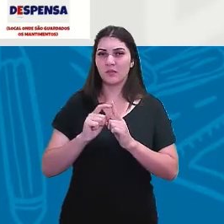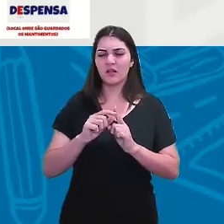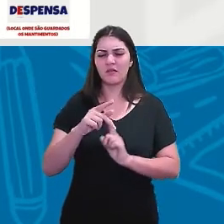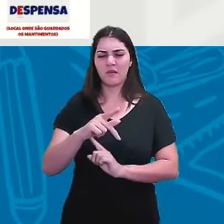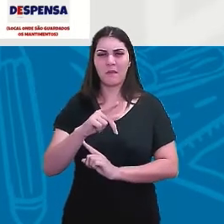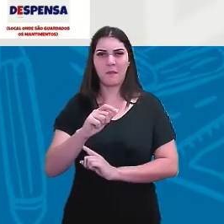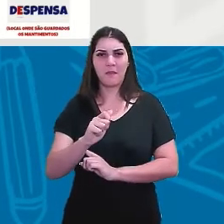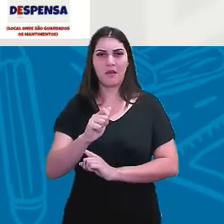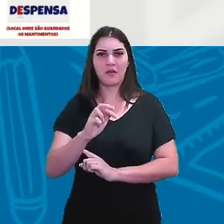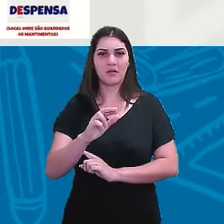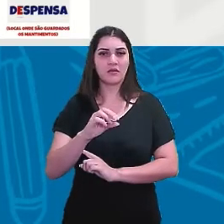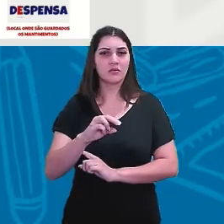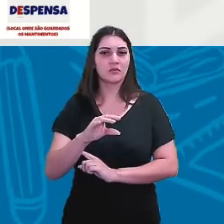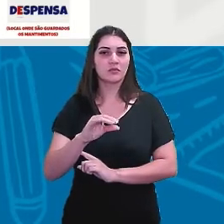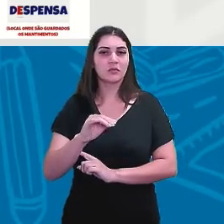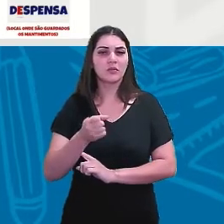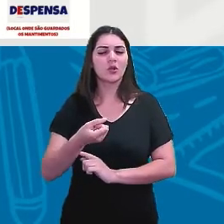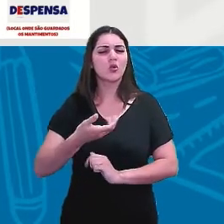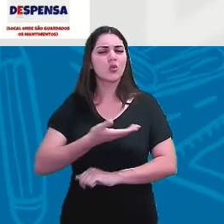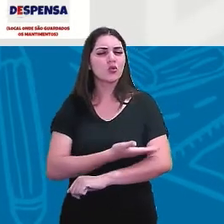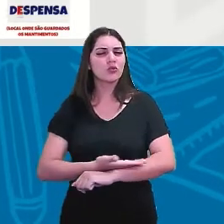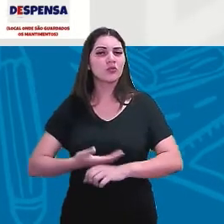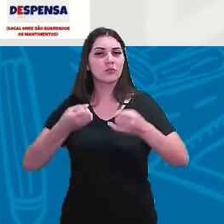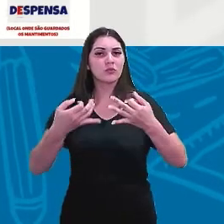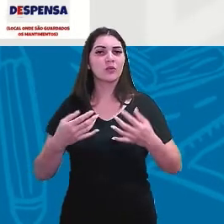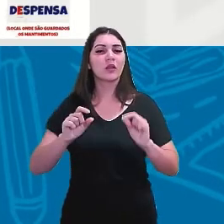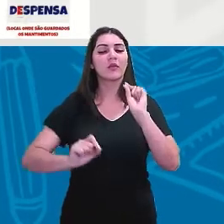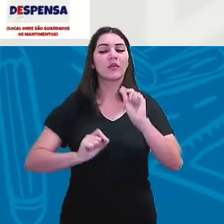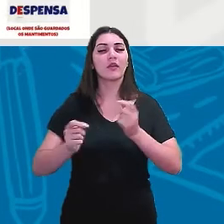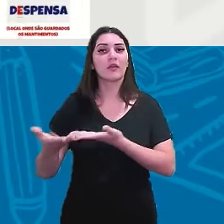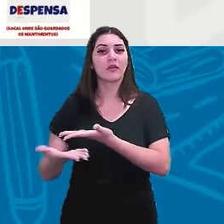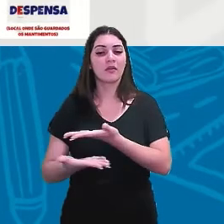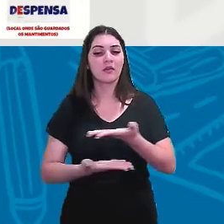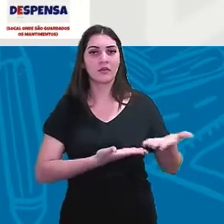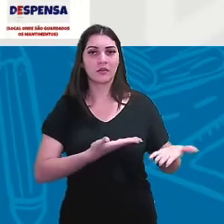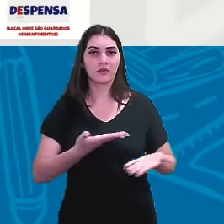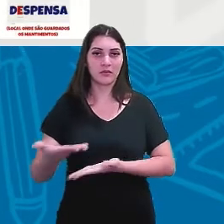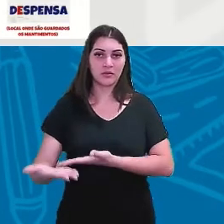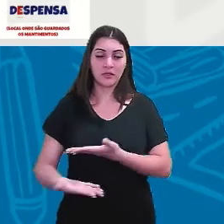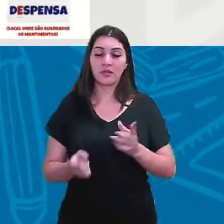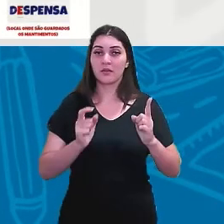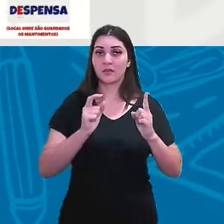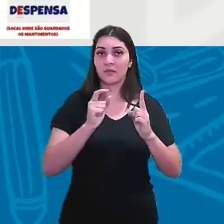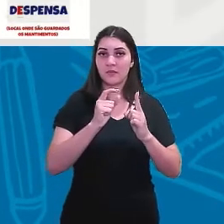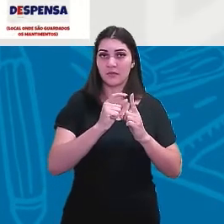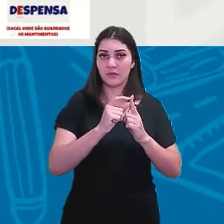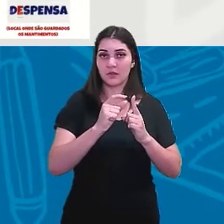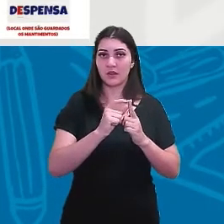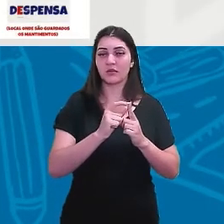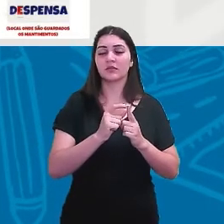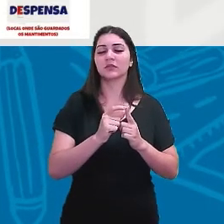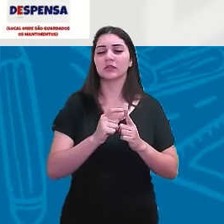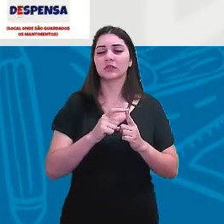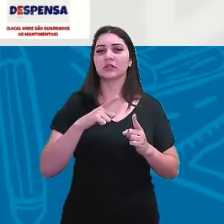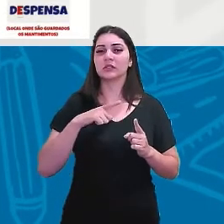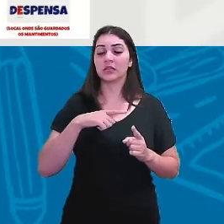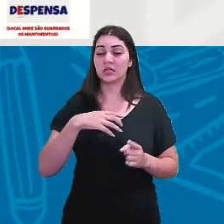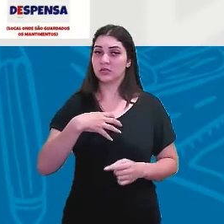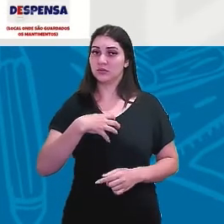parônimas, eu costumo dizer que é a relação entre palavras, né, que apresentam